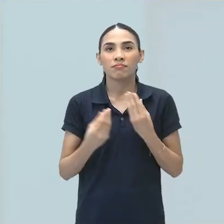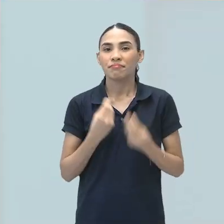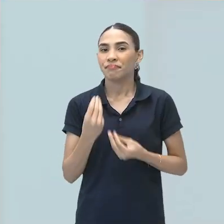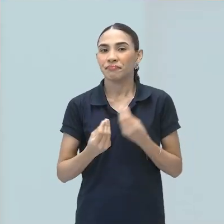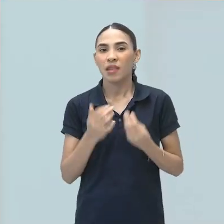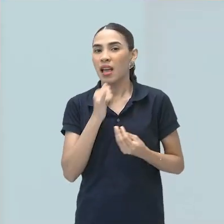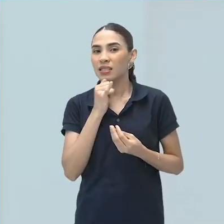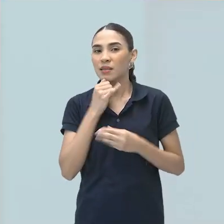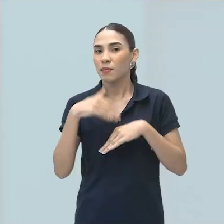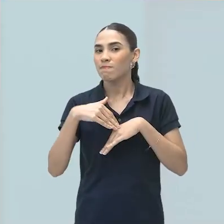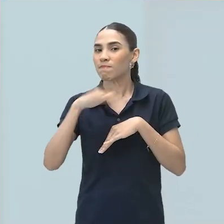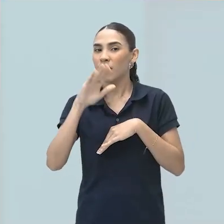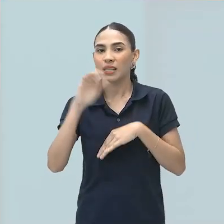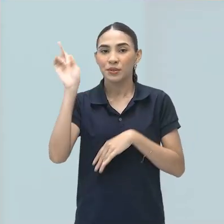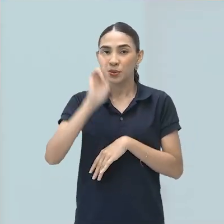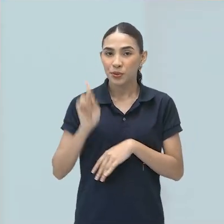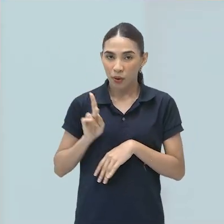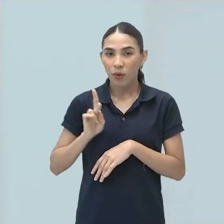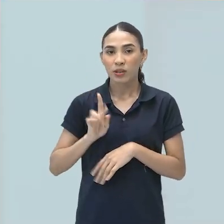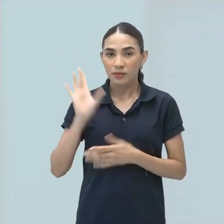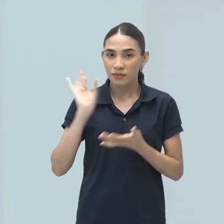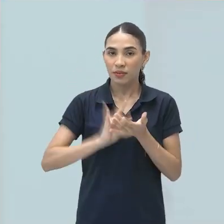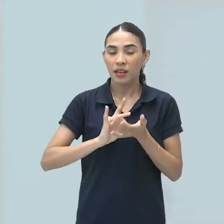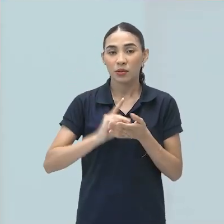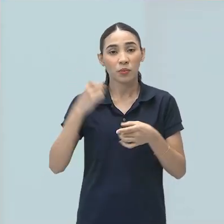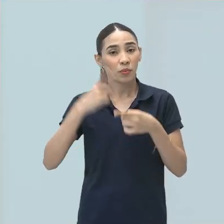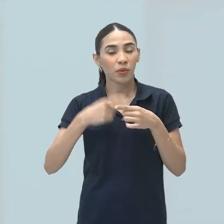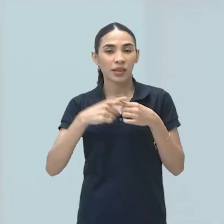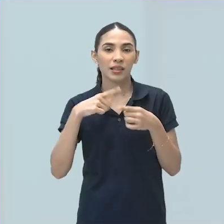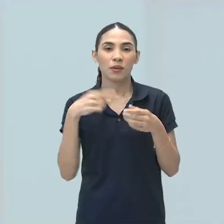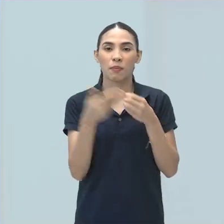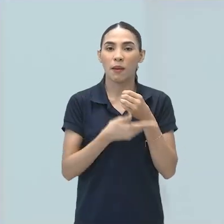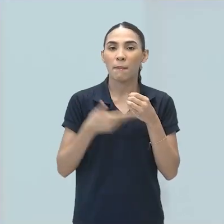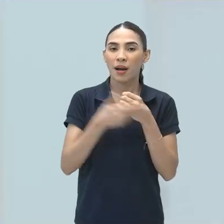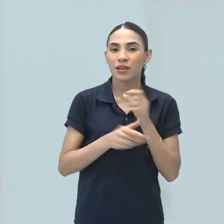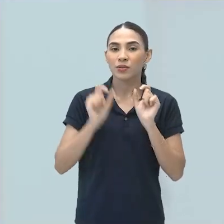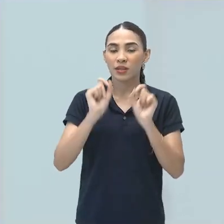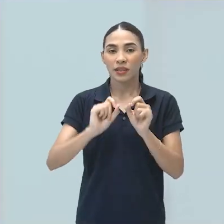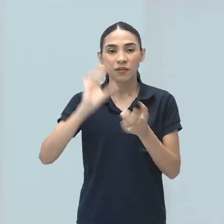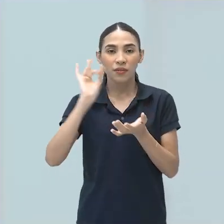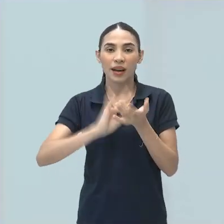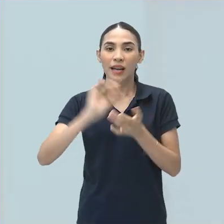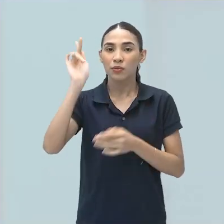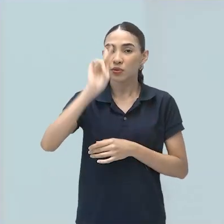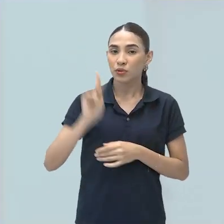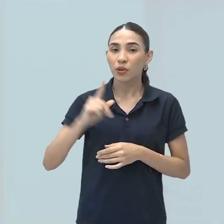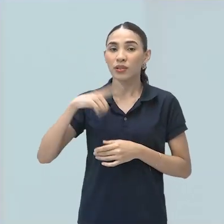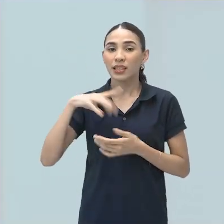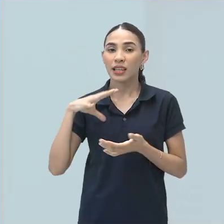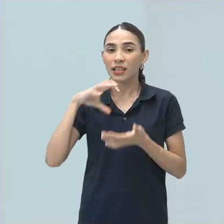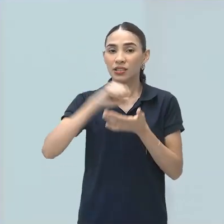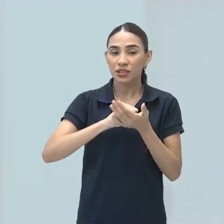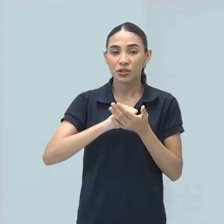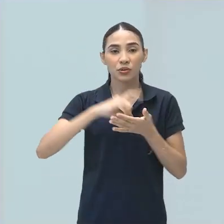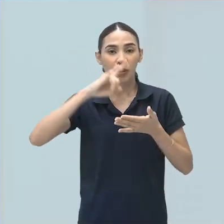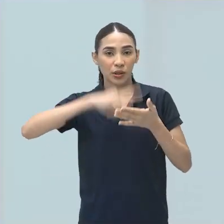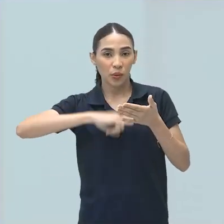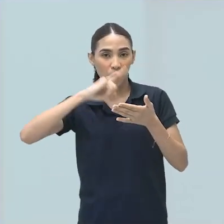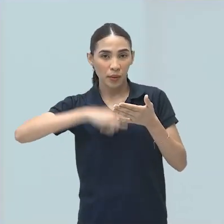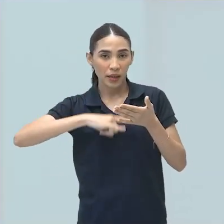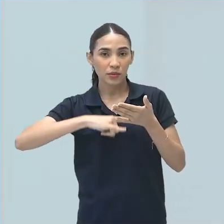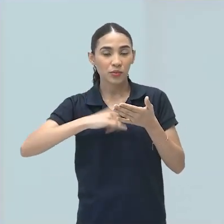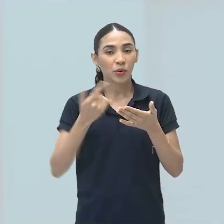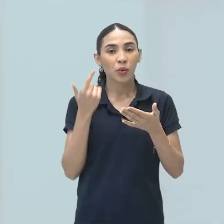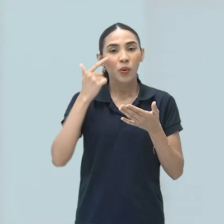assim, mais histórica, efetivamente, porque se baseia em fatos históricos registrados em documentos